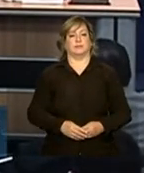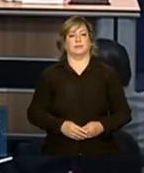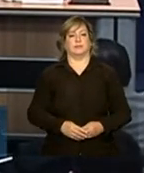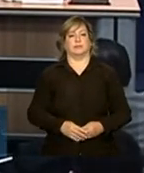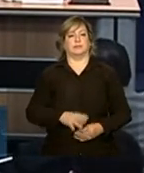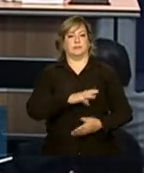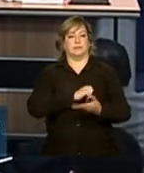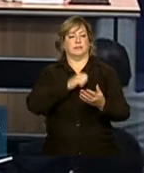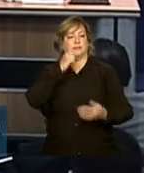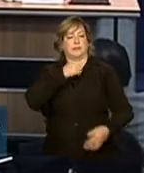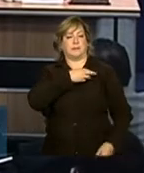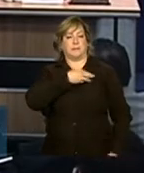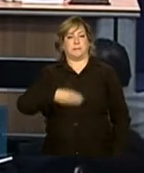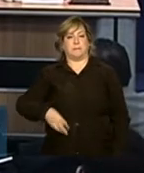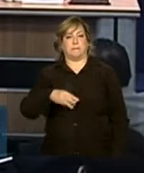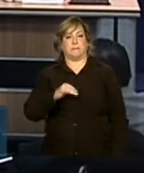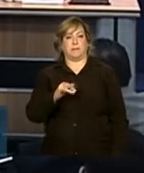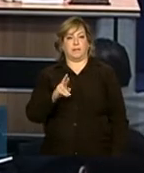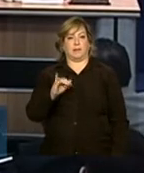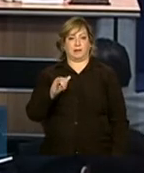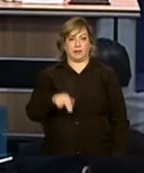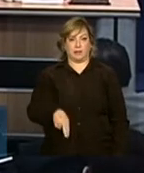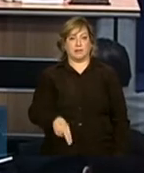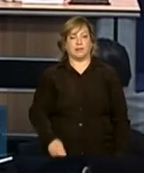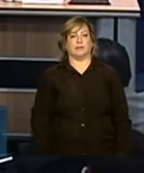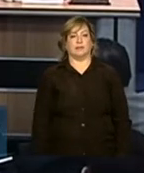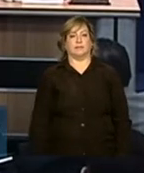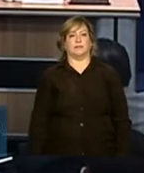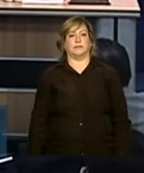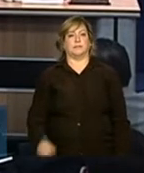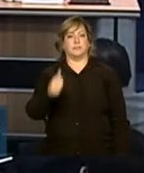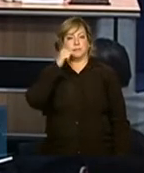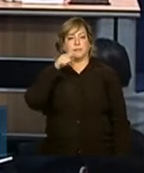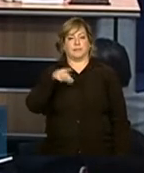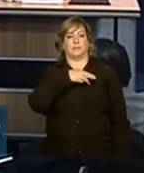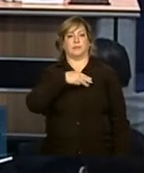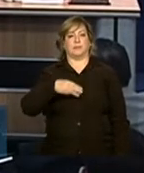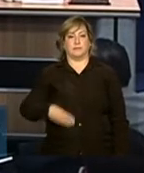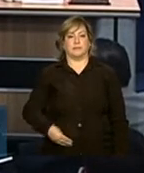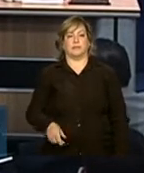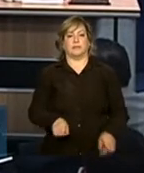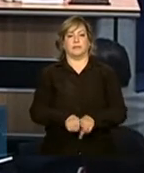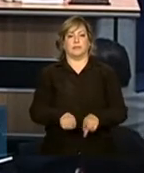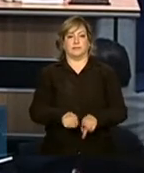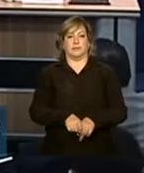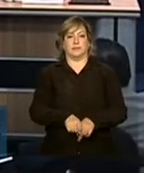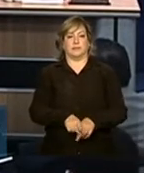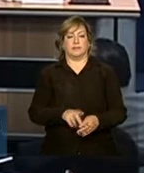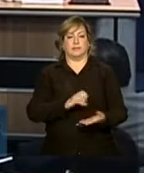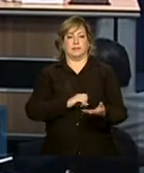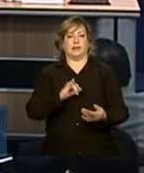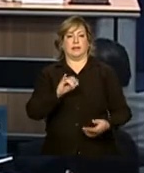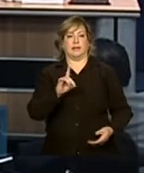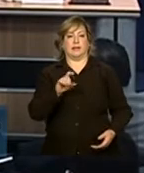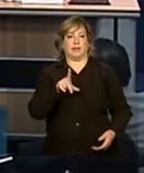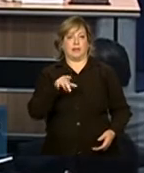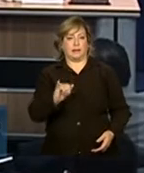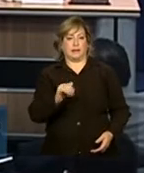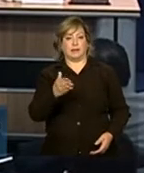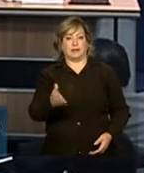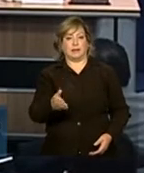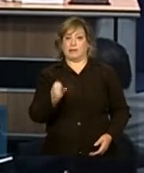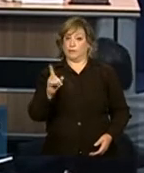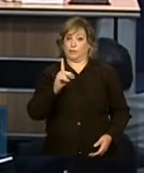querida ministra Miriam Belchior ministra também querido em ministra ideli Salvatti